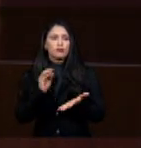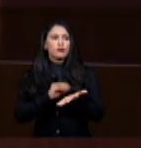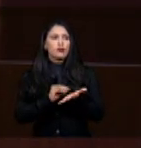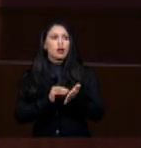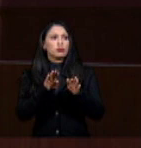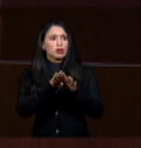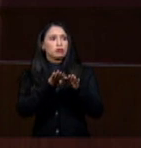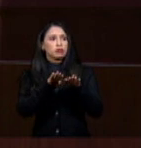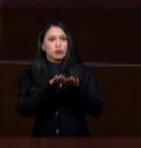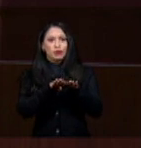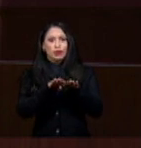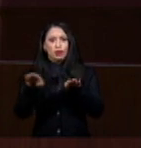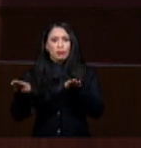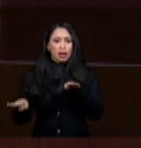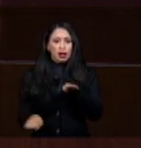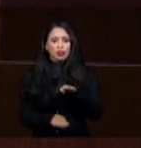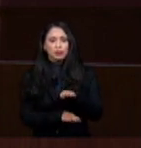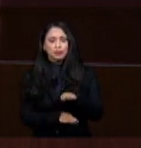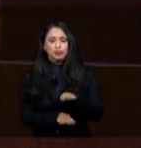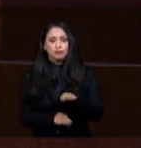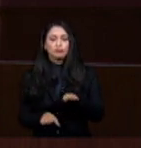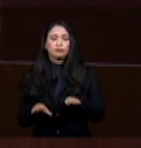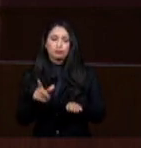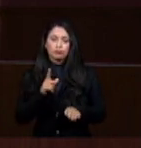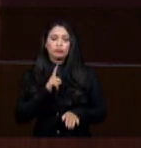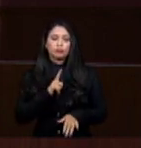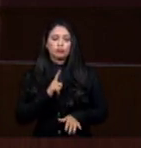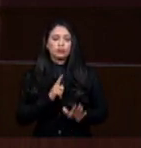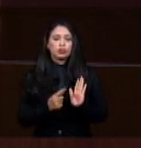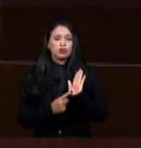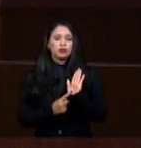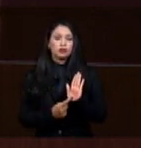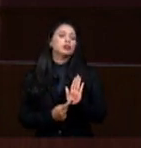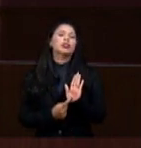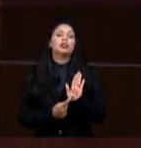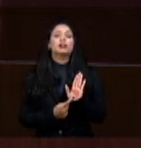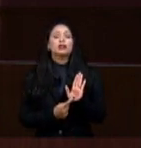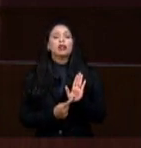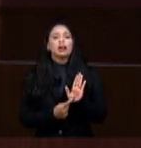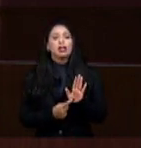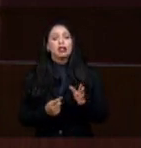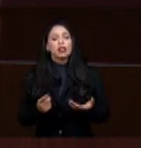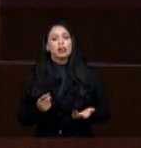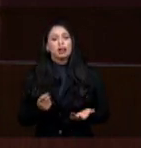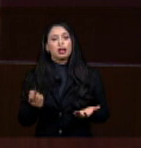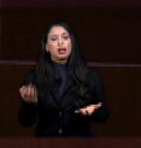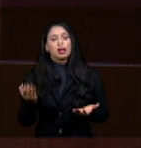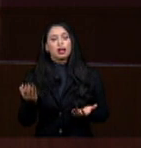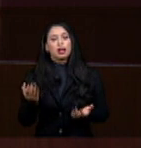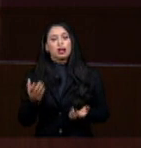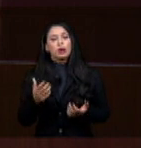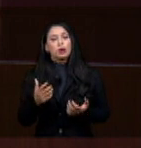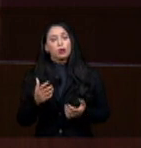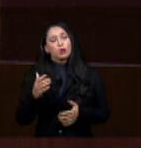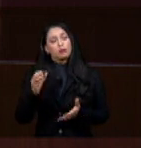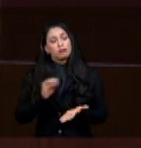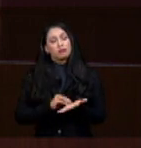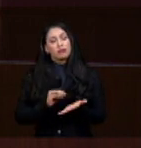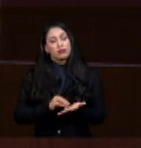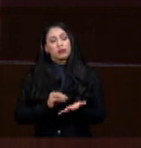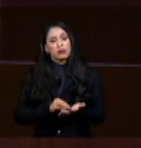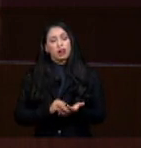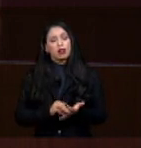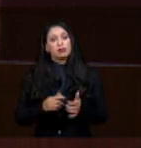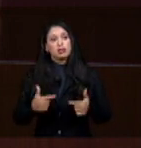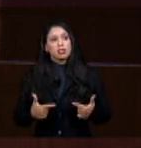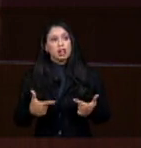e de arbitrariedade inclusive do No que diz respeito à ação do estado brasileiro com